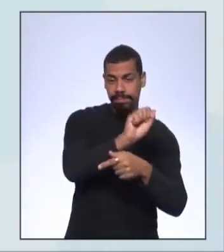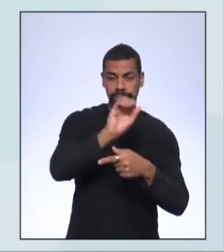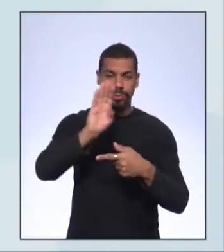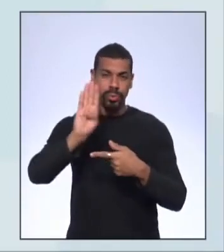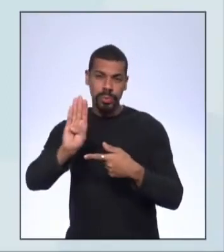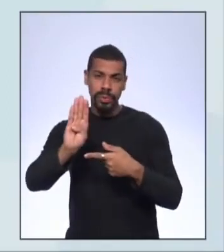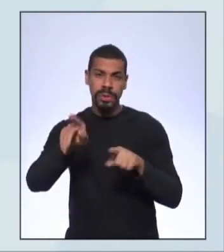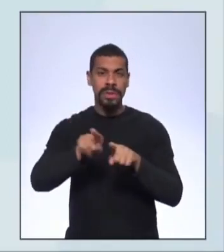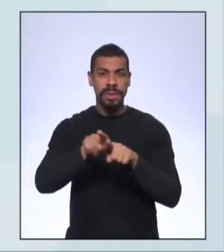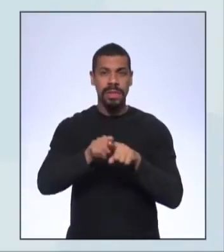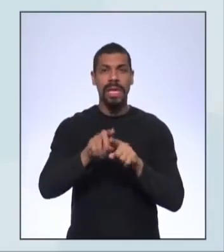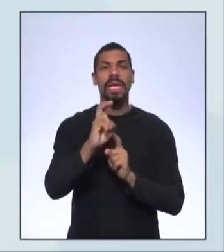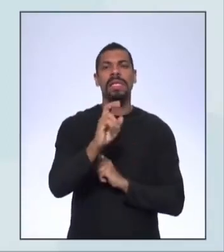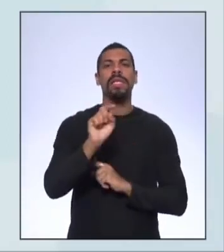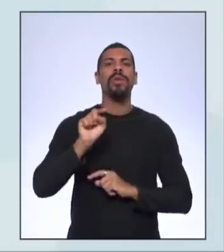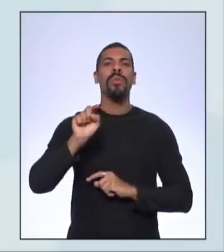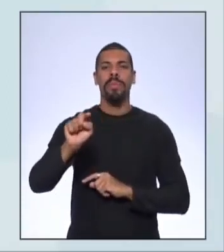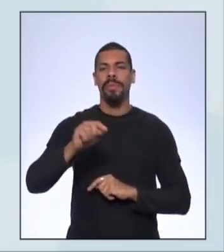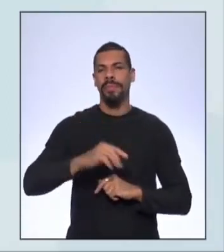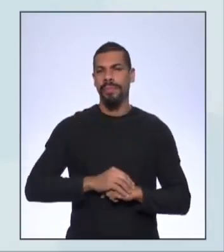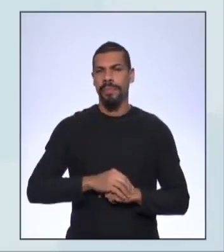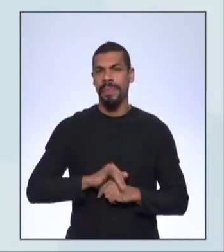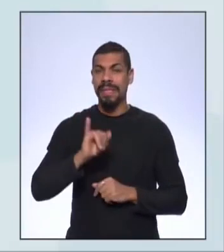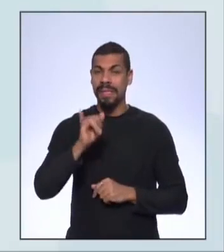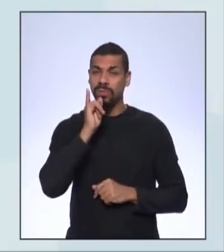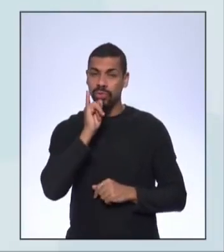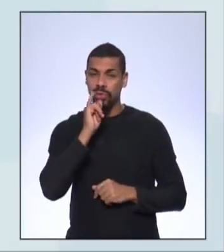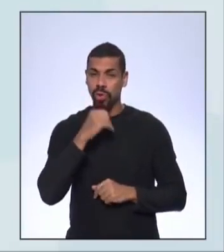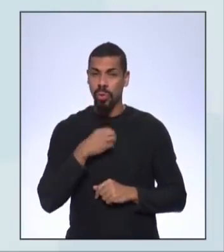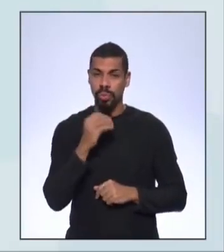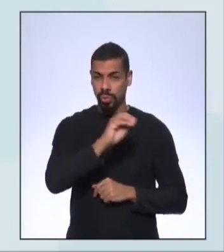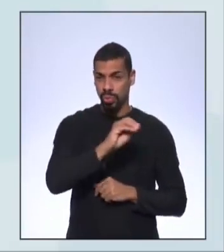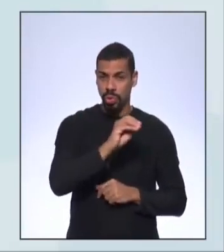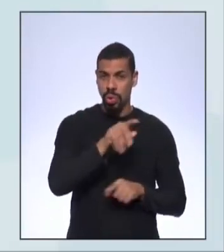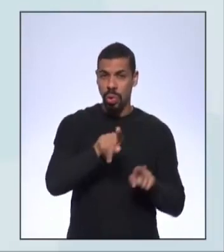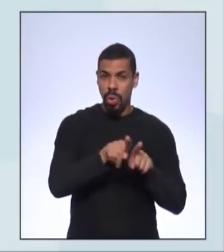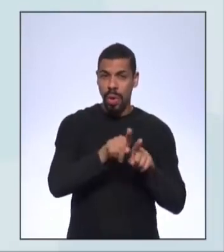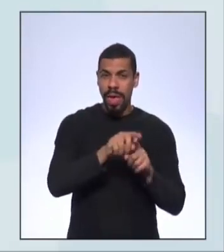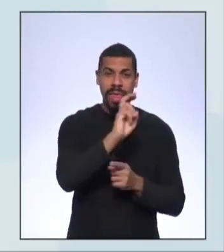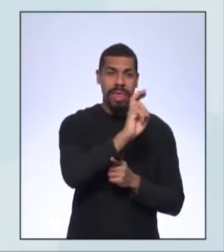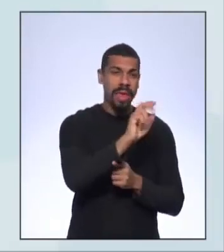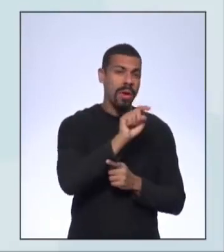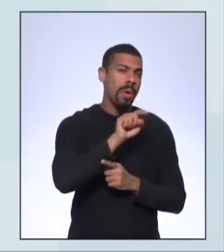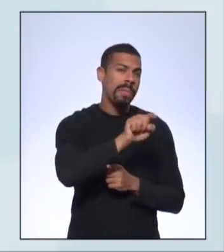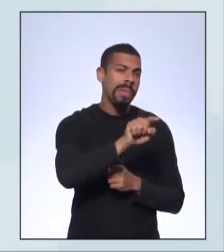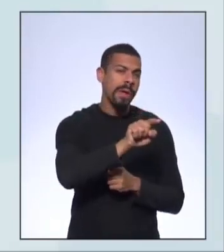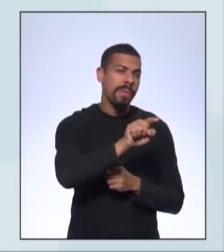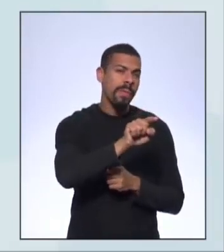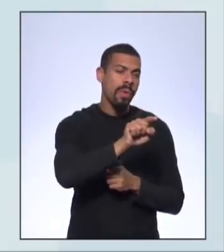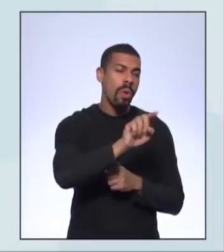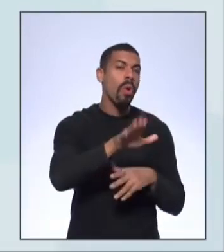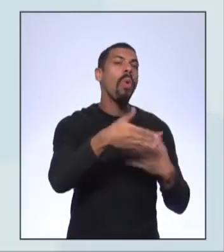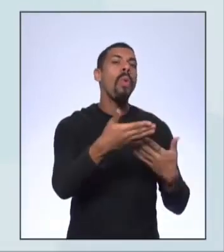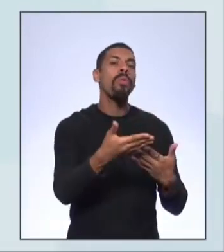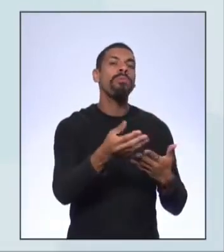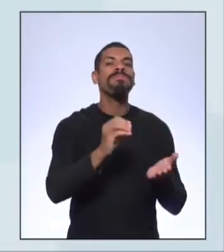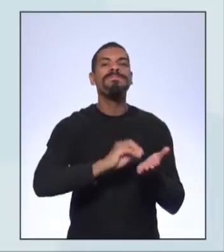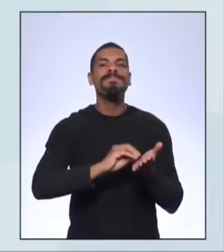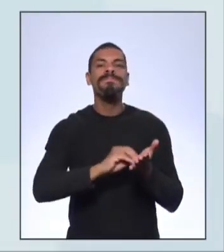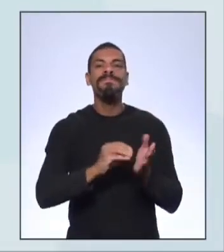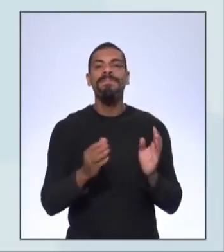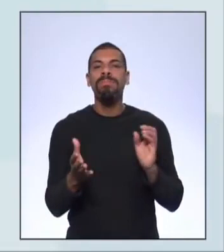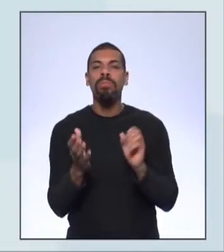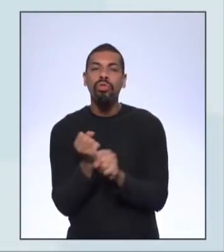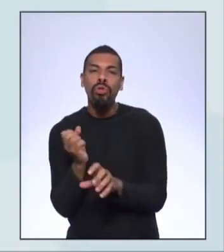achar 5.000 de um dos sócios. Se um dos sócios recebe 5.000, o outro vai receber o quanto falta para 15.